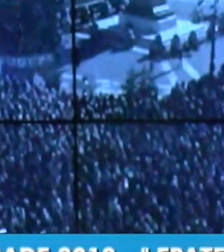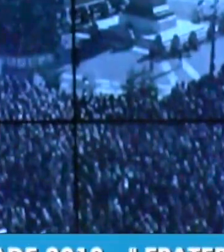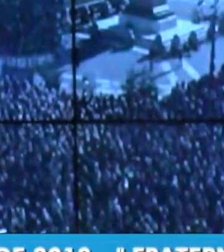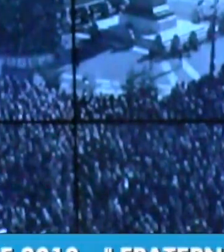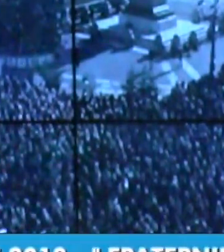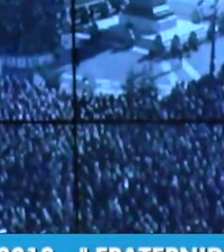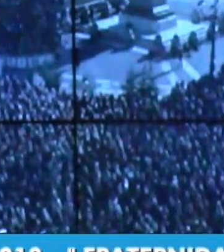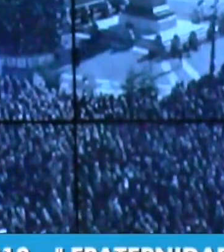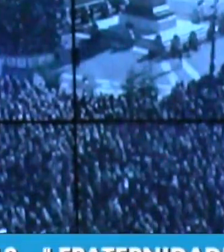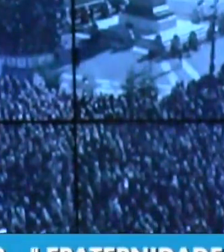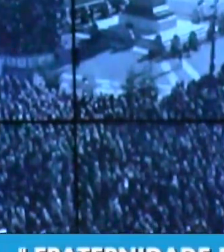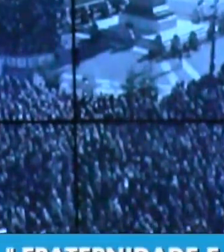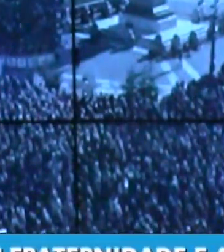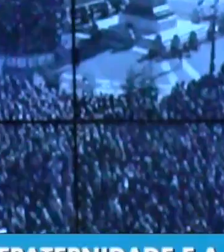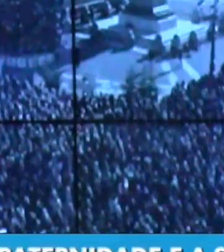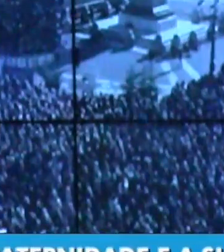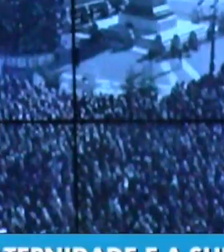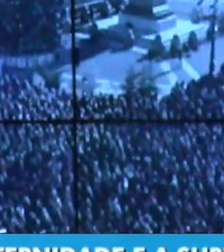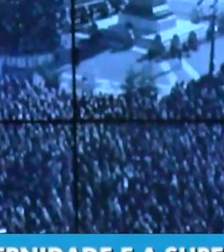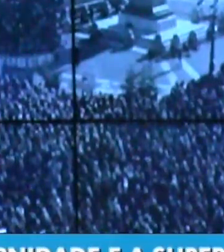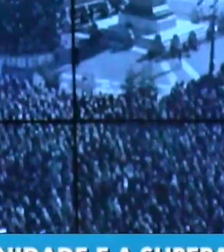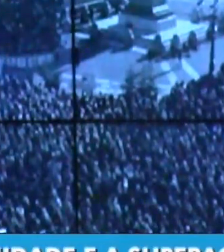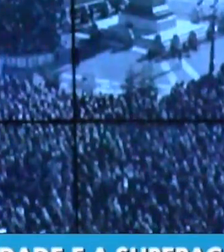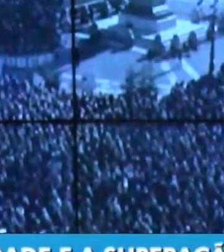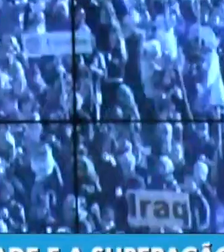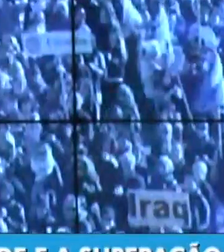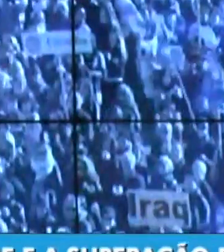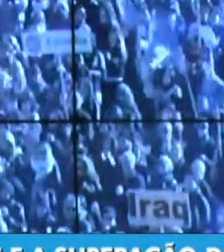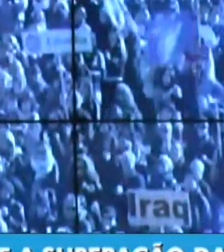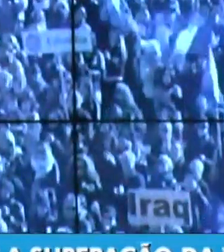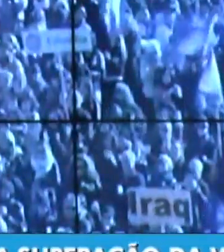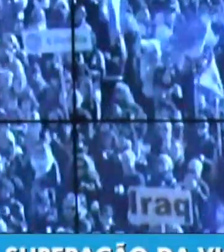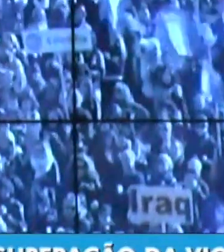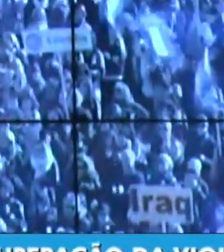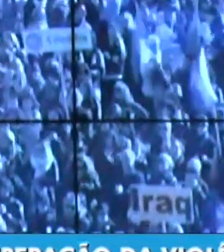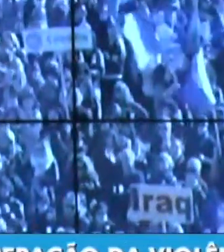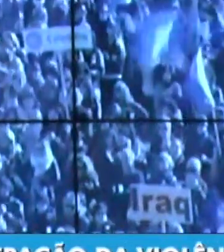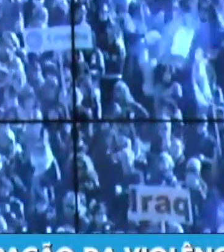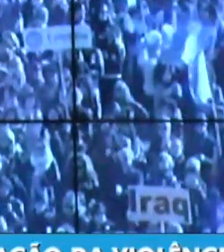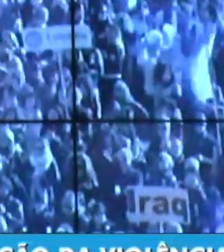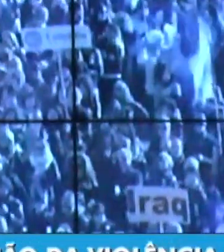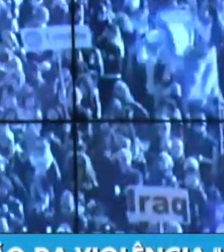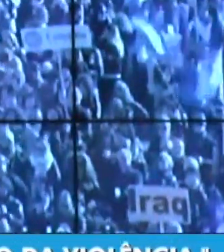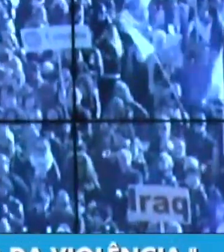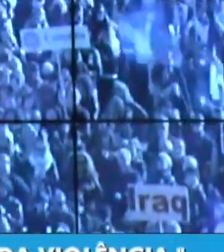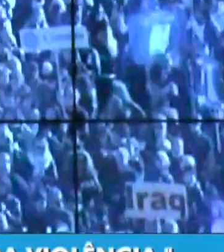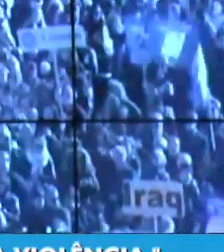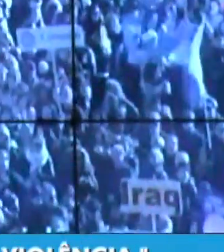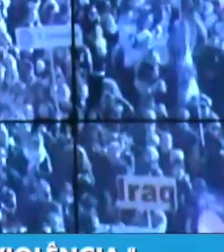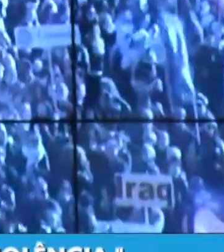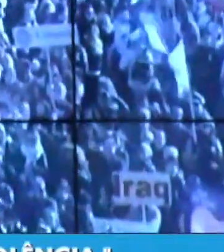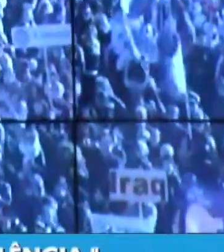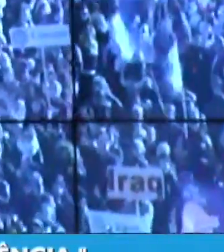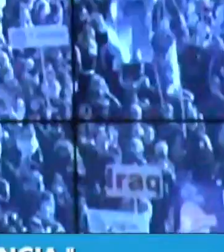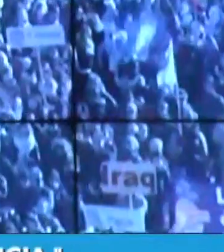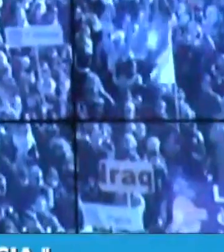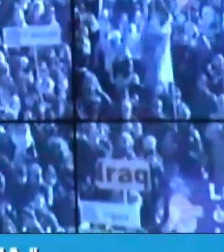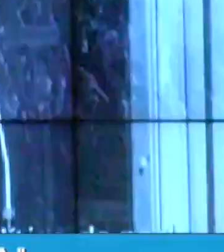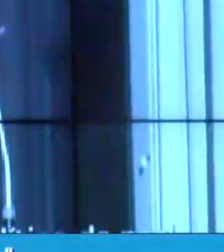un mondo pacifico e fraterno, ho proposto di assumere la non